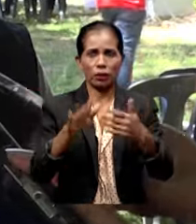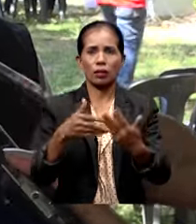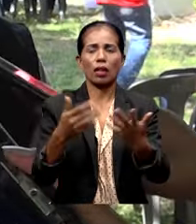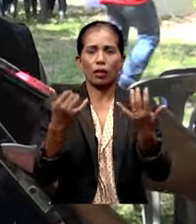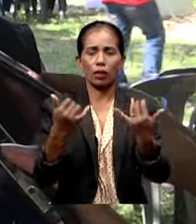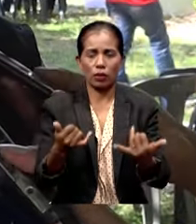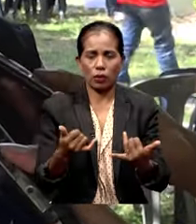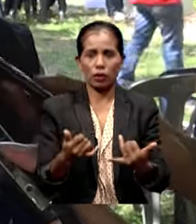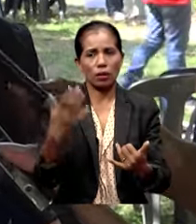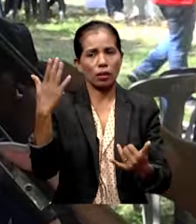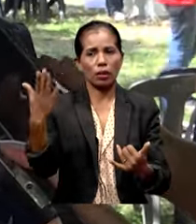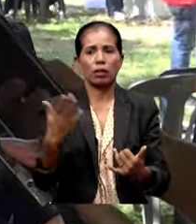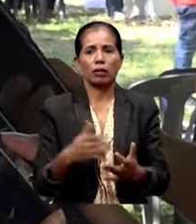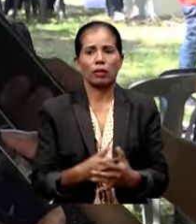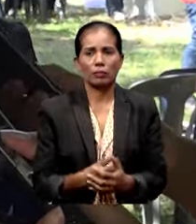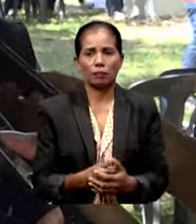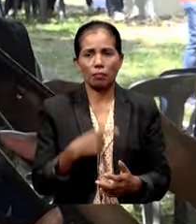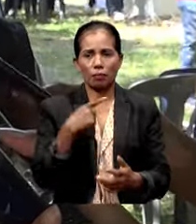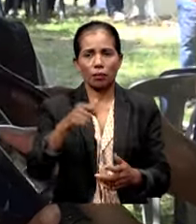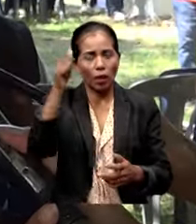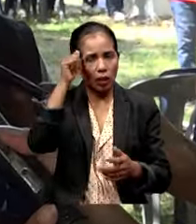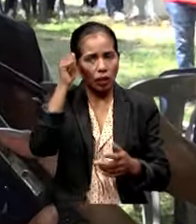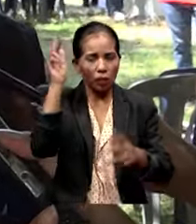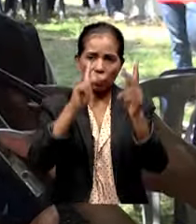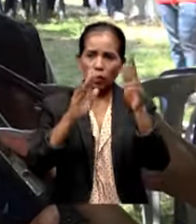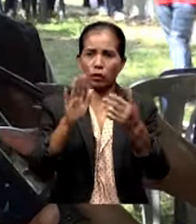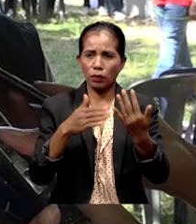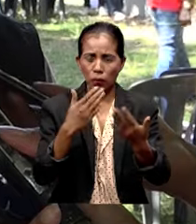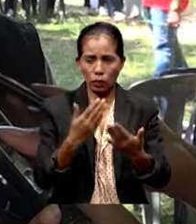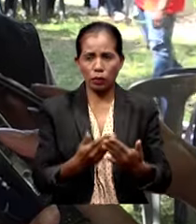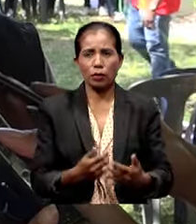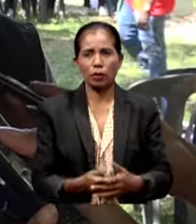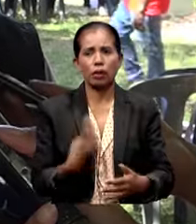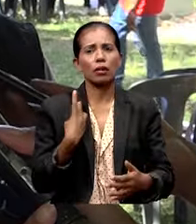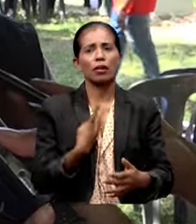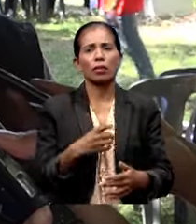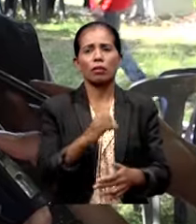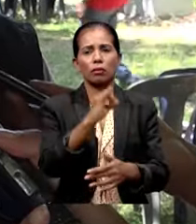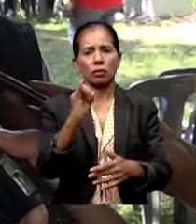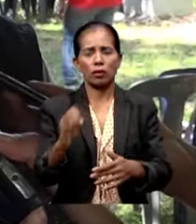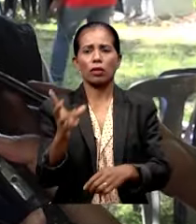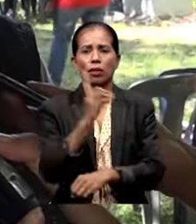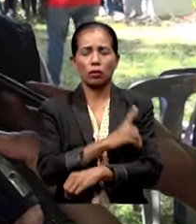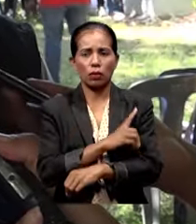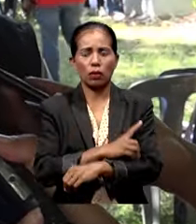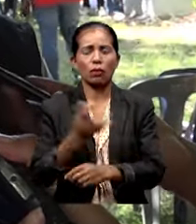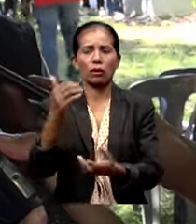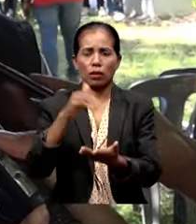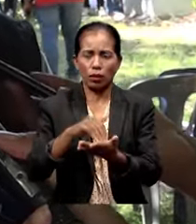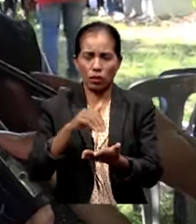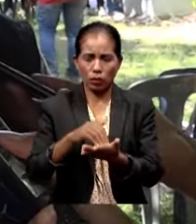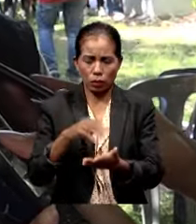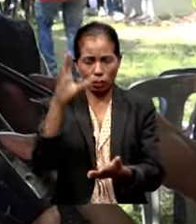a etapa da análise do caso sirne então investigador sira loro sira estudo ela de boca prova